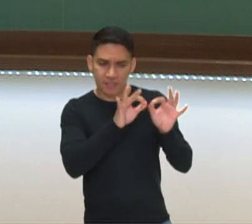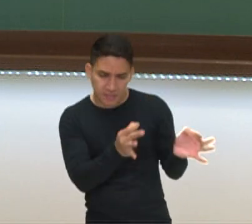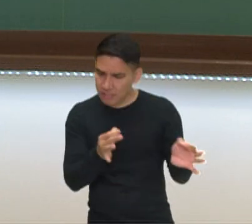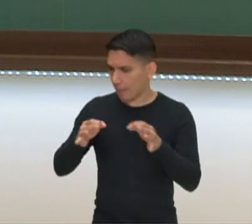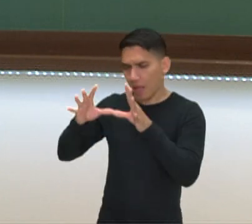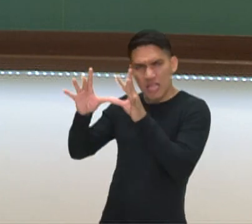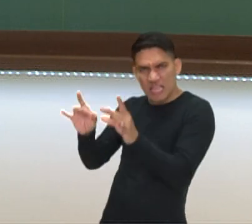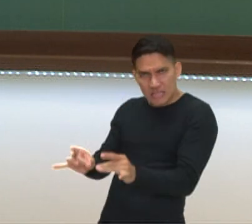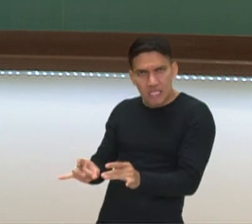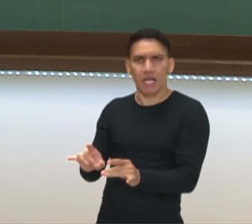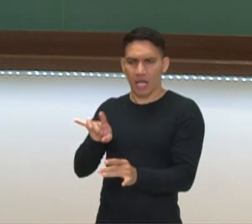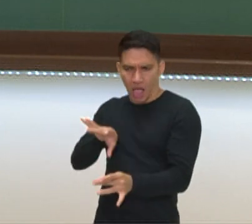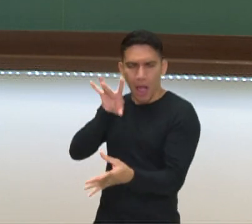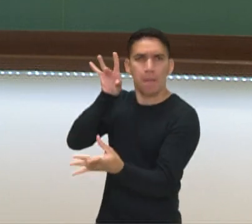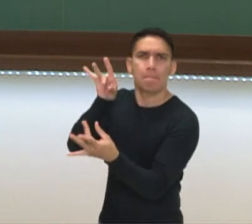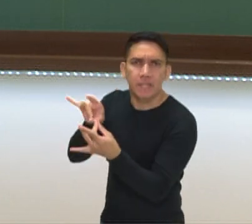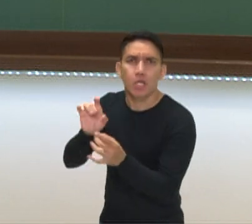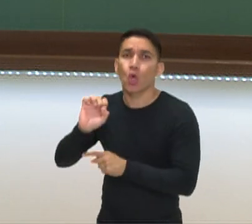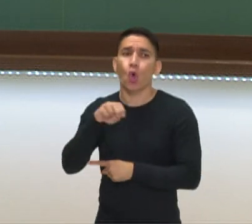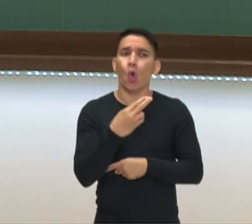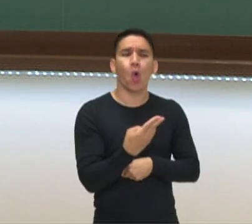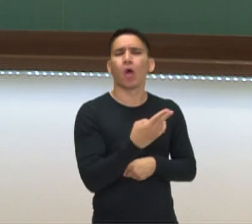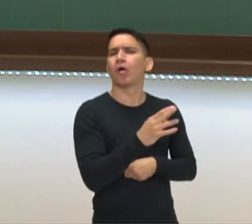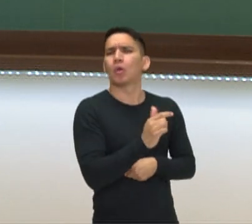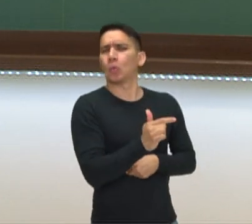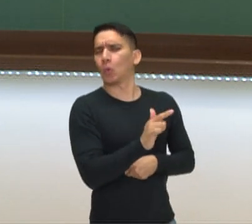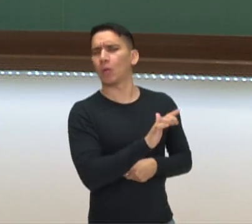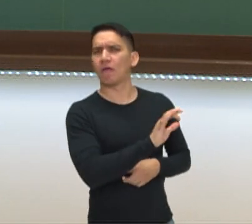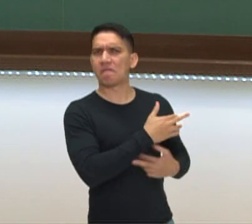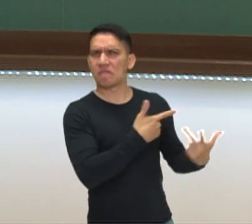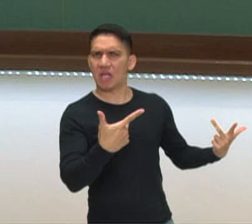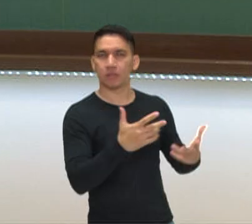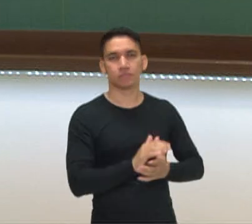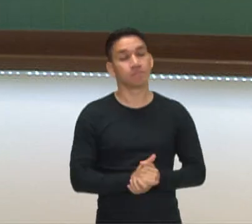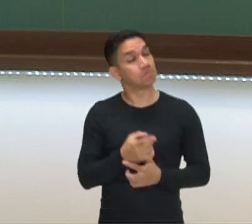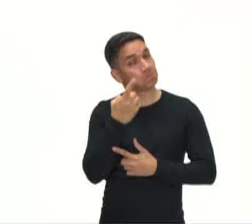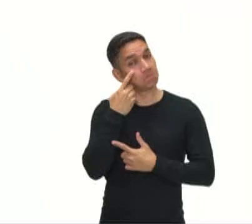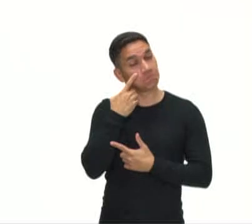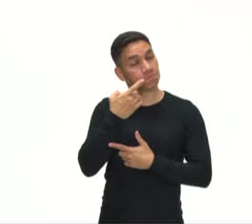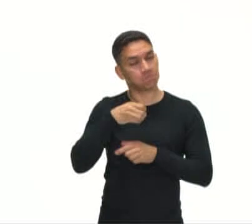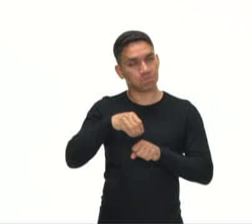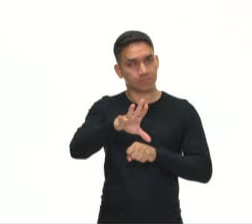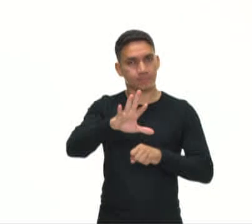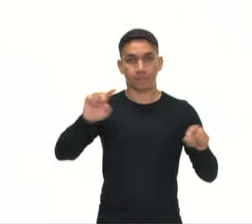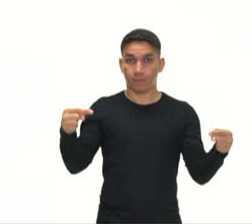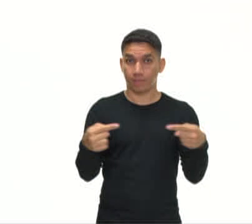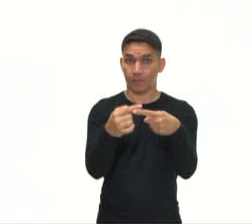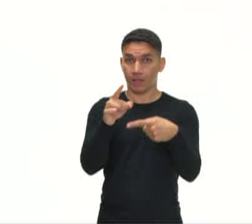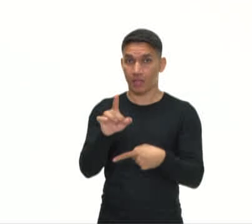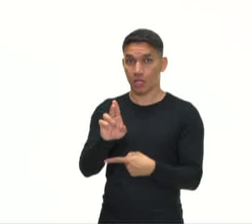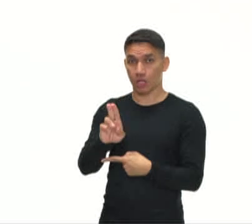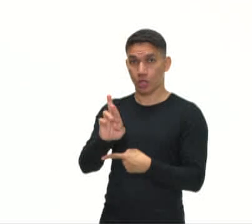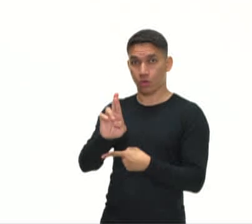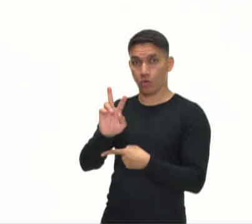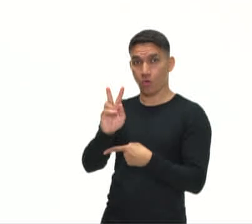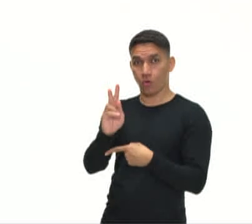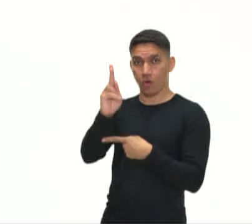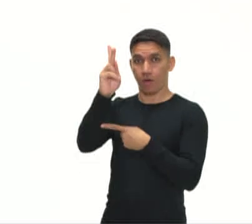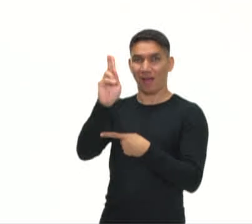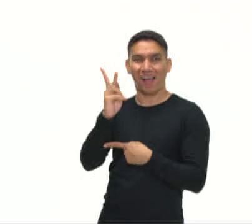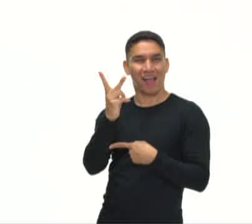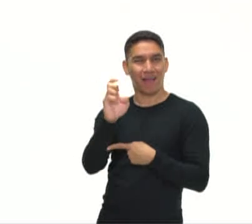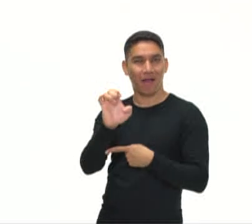complexas? Especializadas ou não muito? Vamos lá. Segundo o Durkheim, a